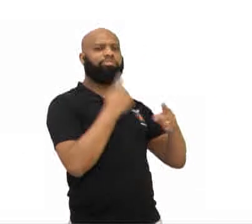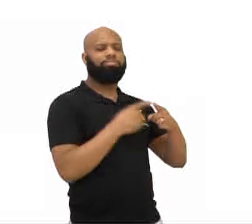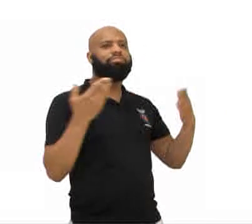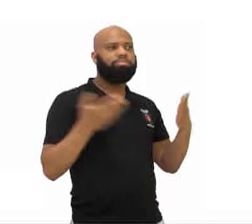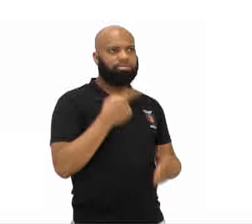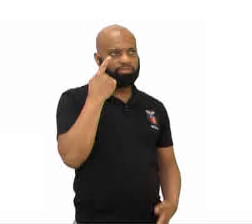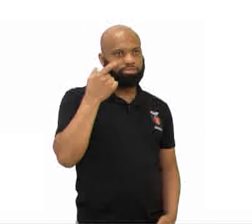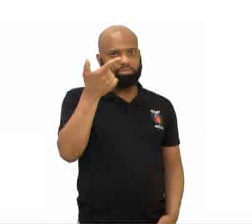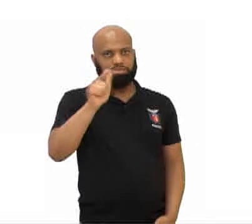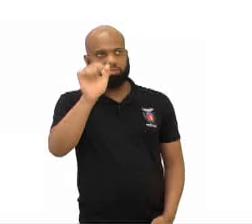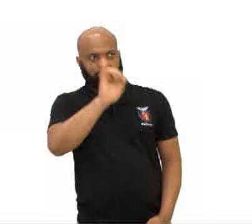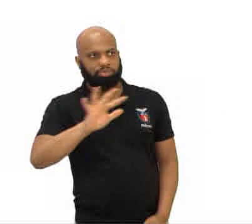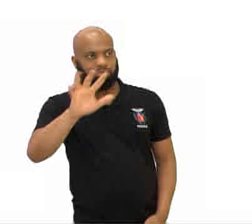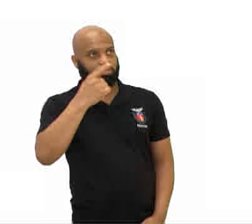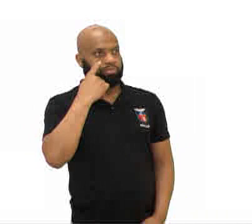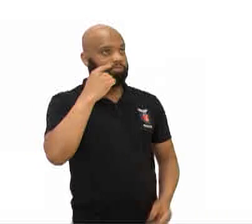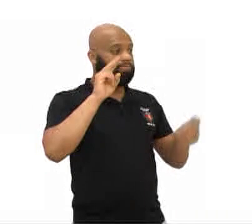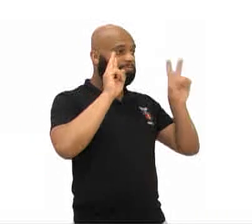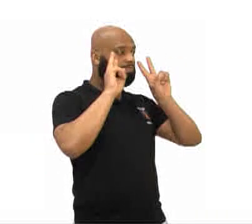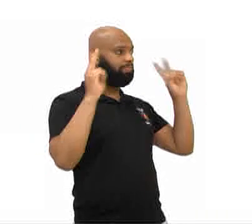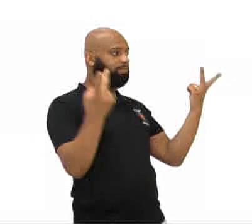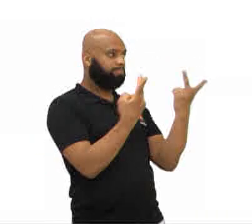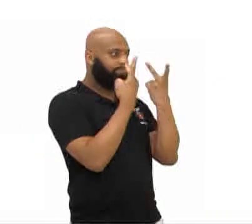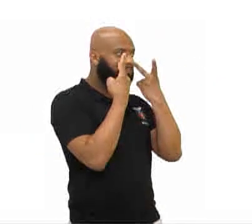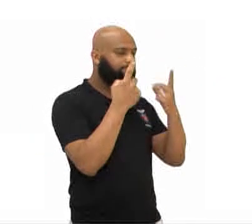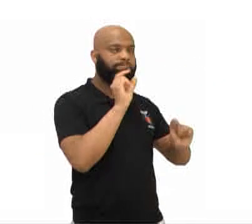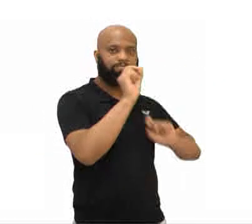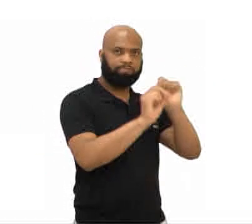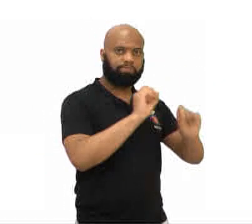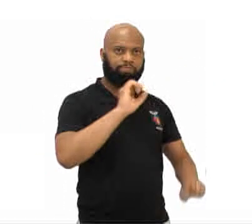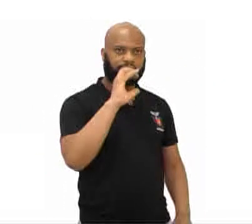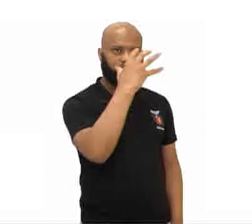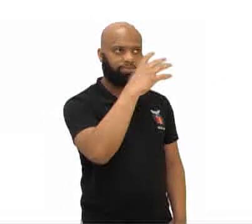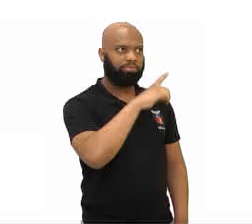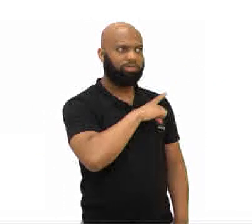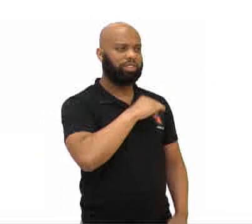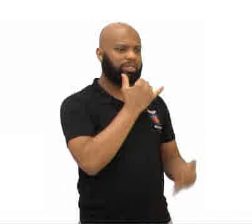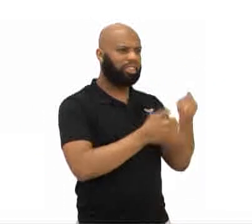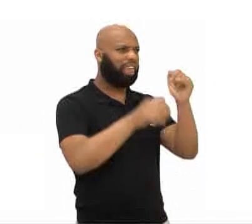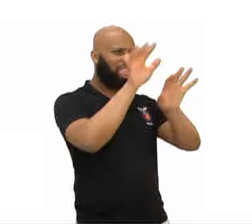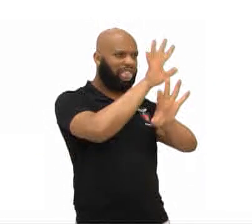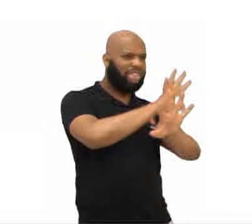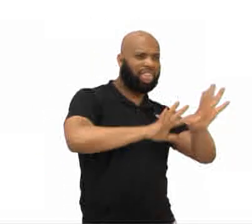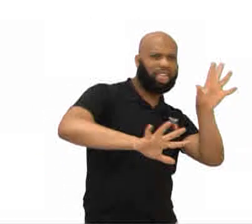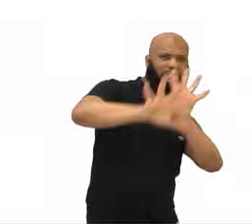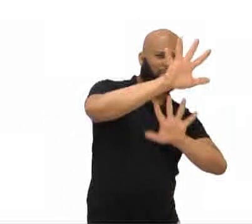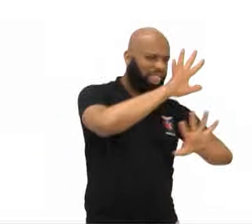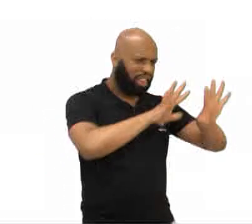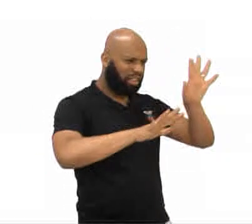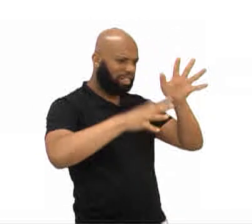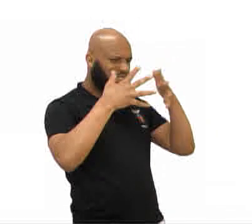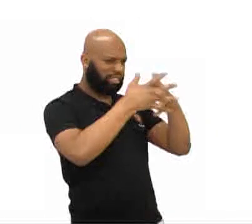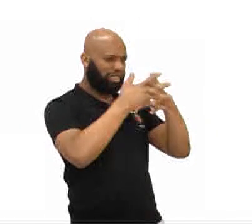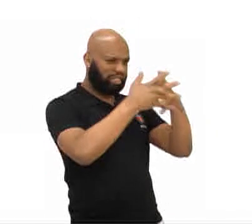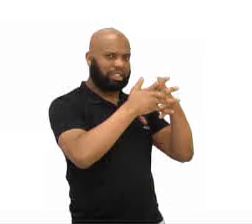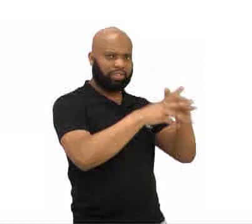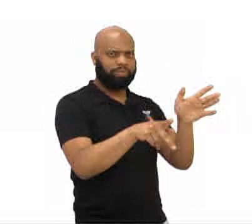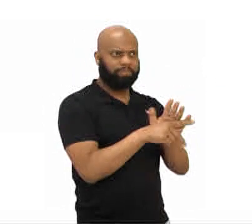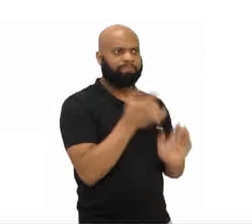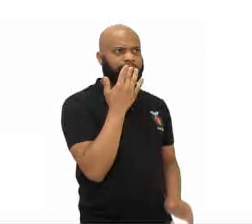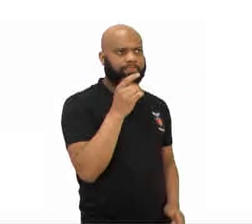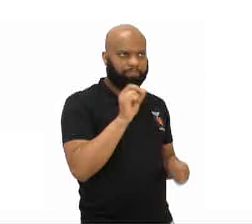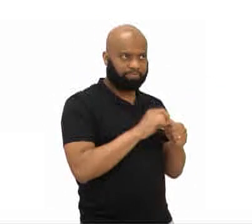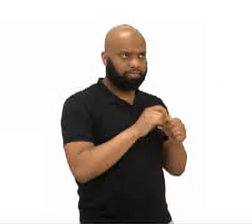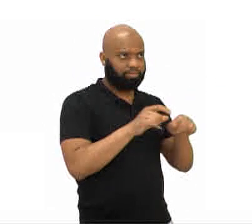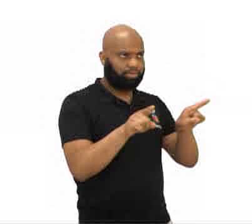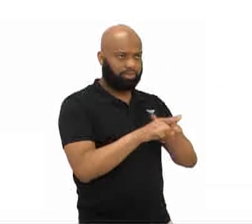imagem aí, professor Jorge. O daltonismo, pessoal, então acontece assim, um fato de você estar embaralhando as cores. Então, assim, isso aqui é um teste que trouxemos ali,